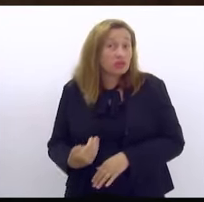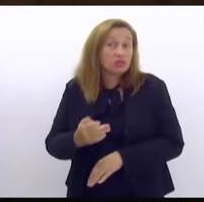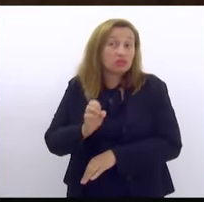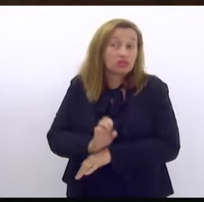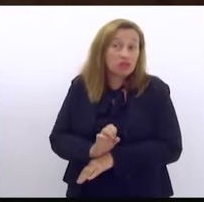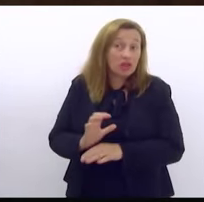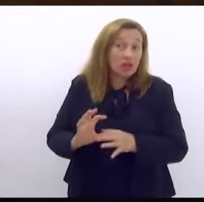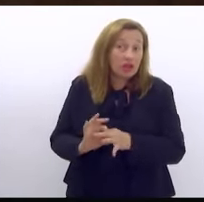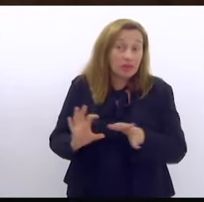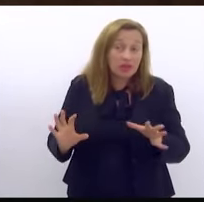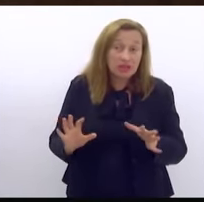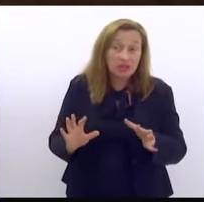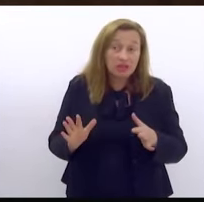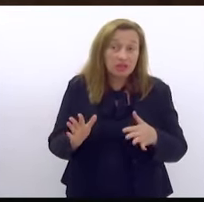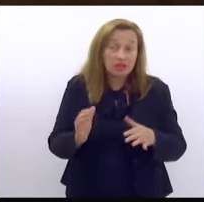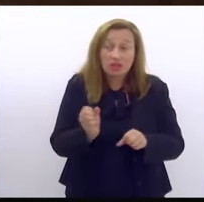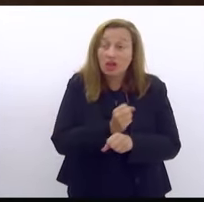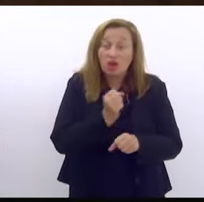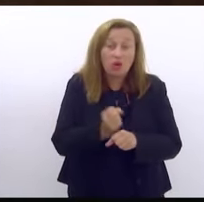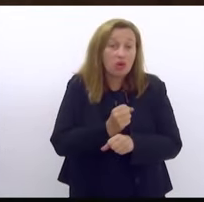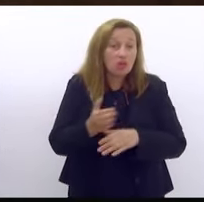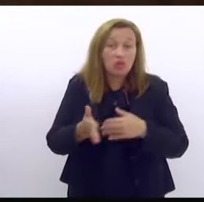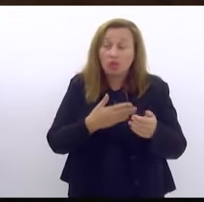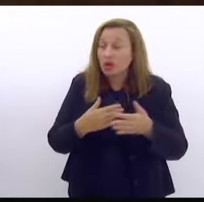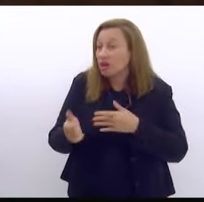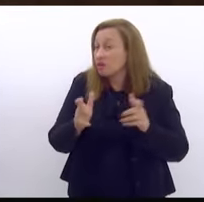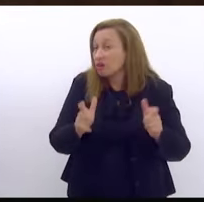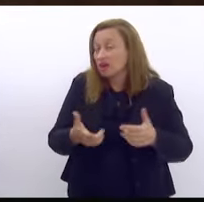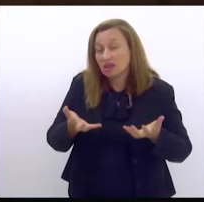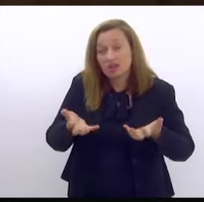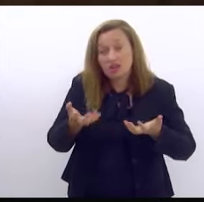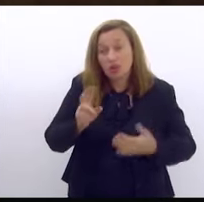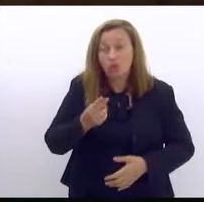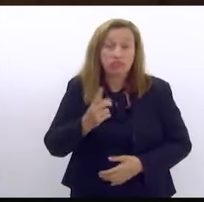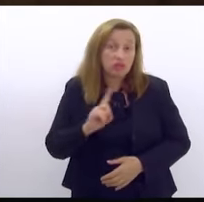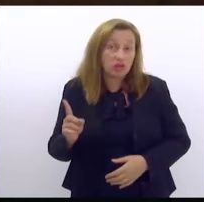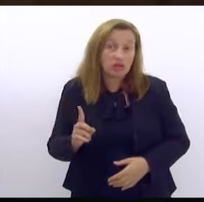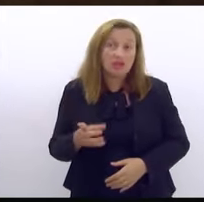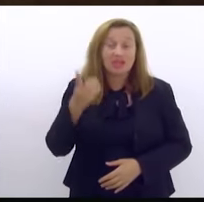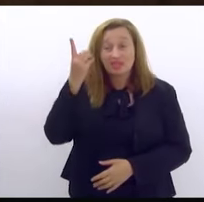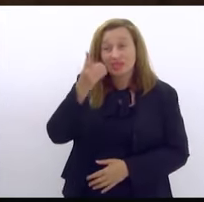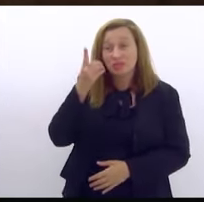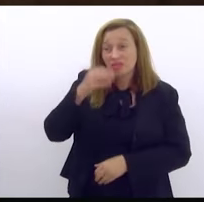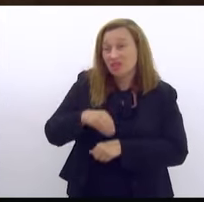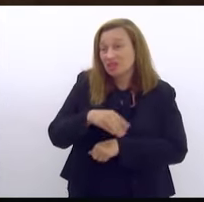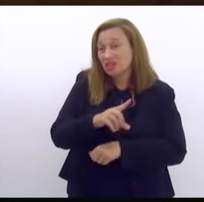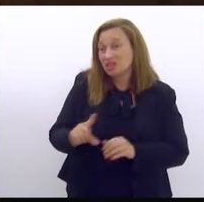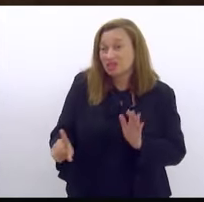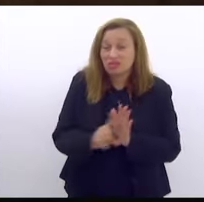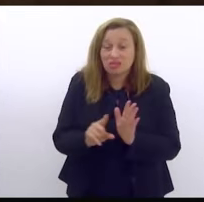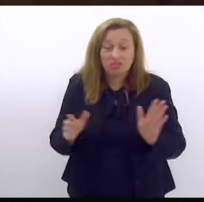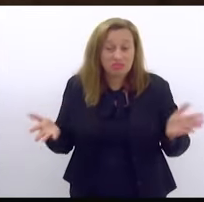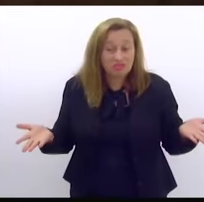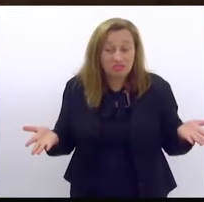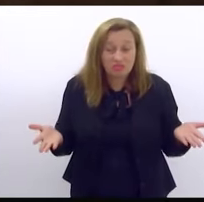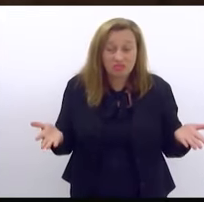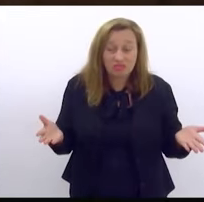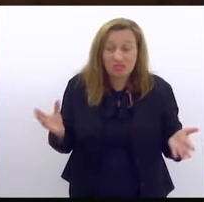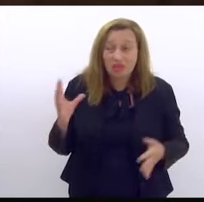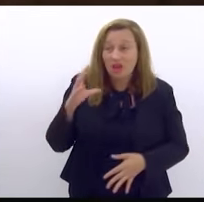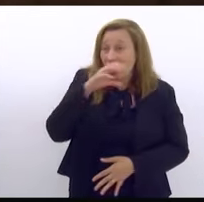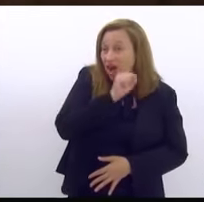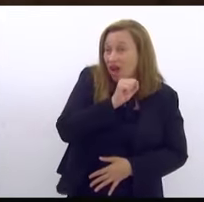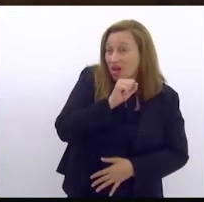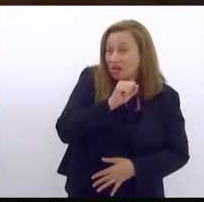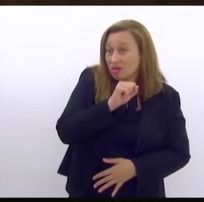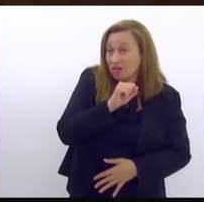autorização de fazer obra aonde ele quiser e bem entender. O deputado faz uma indicação simples, muito mais rápido, não